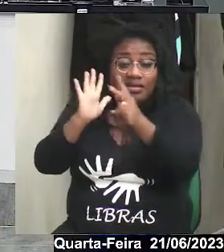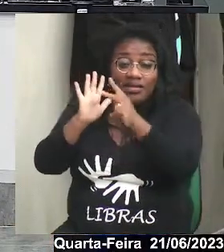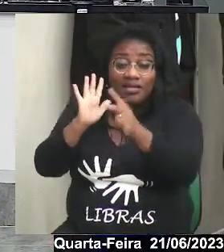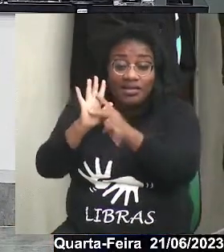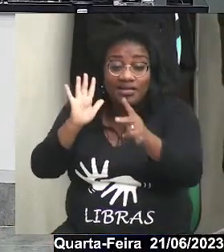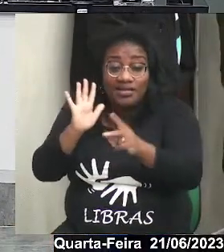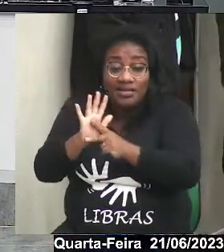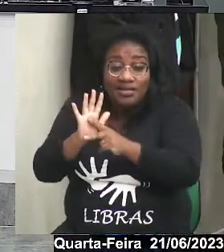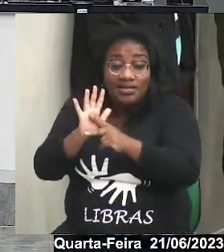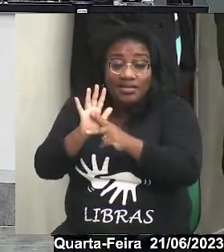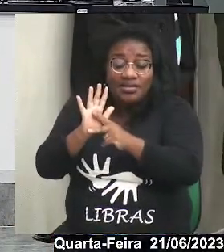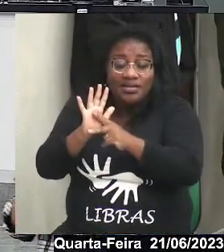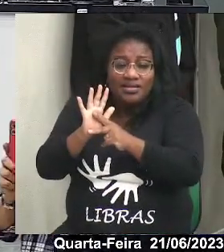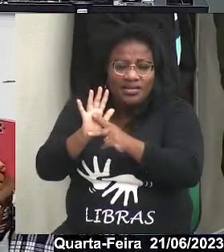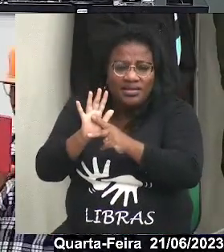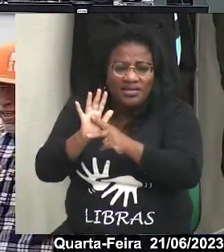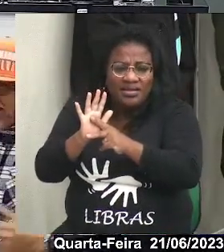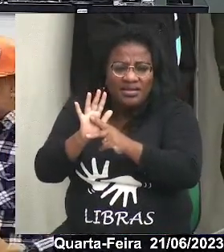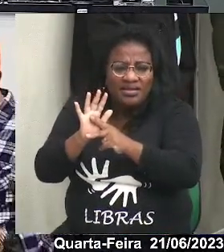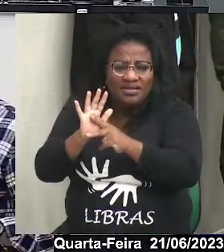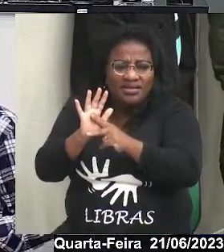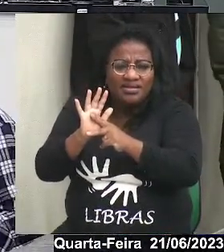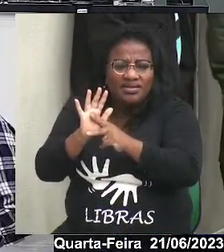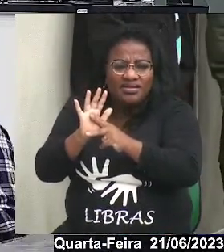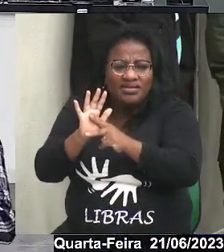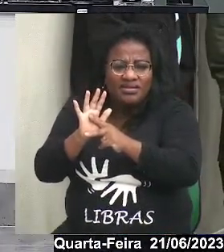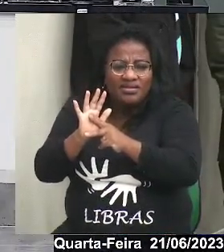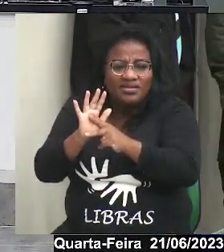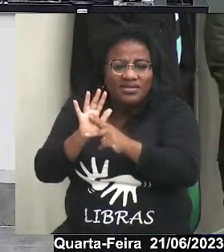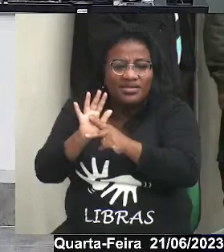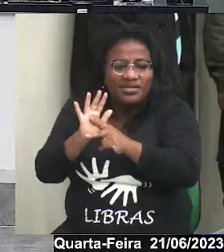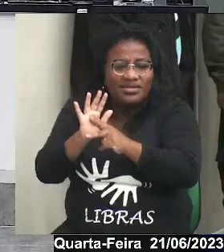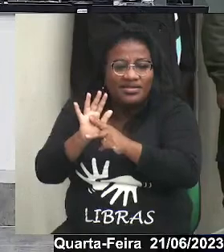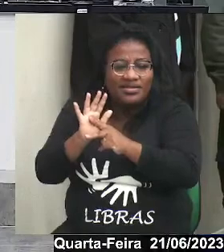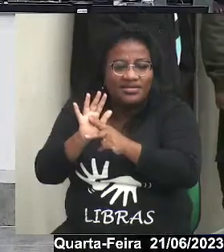dos referidos beneficiados, evitando adições, conflitos.